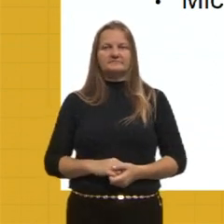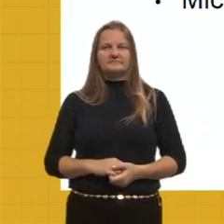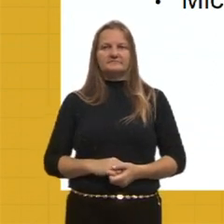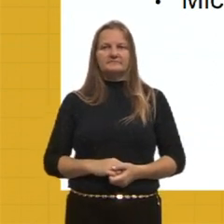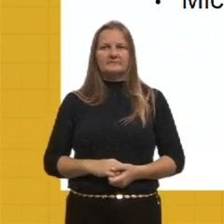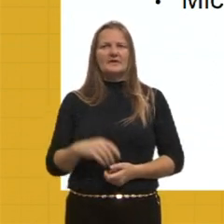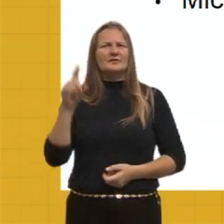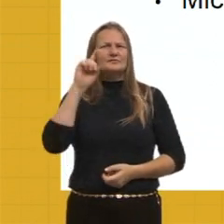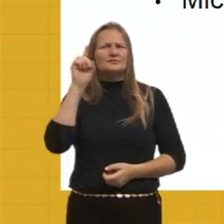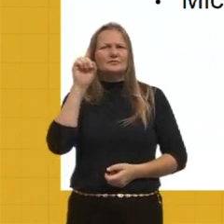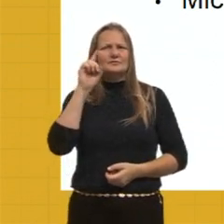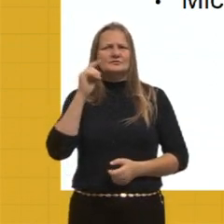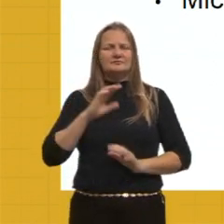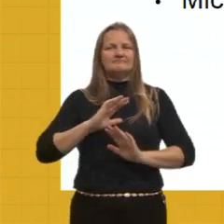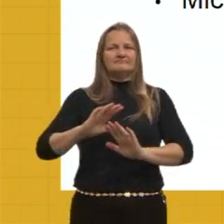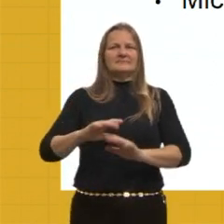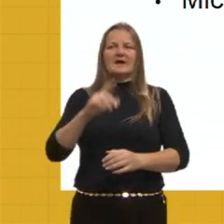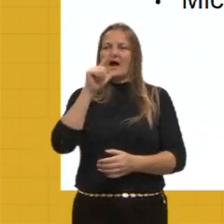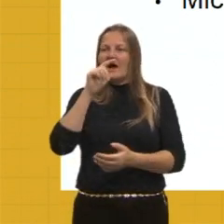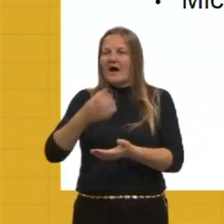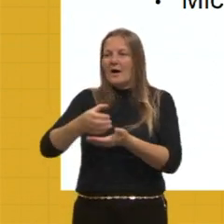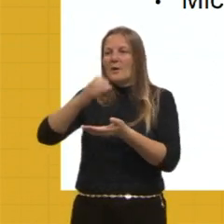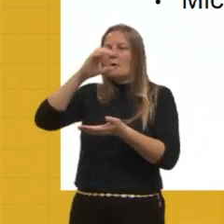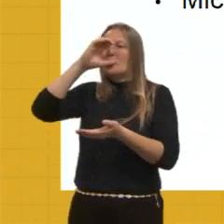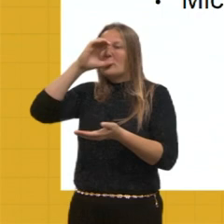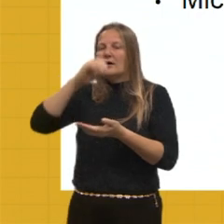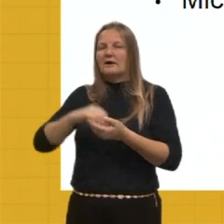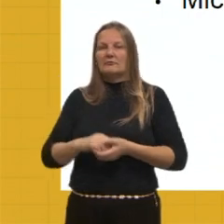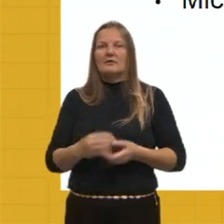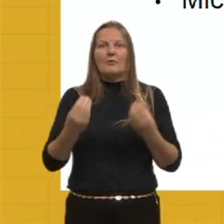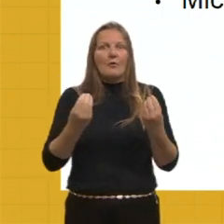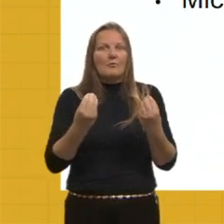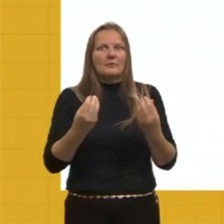assim como é que tu não vai tomar uma água ali por exemplo né exatamente